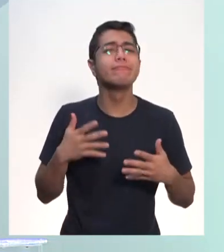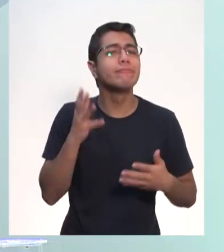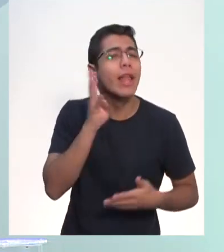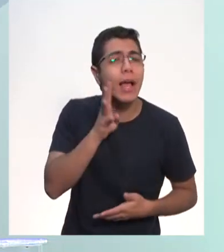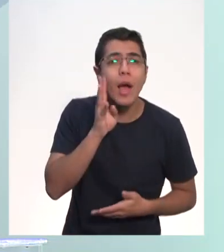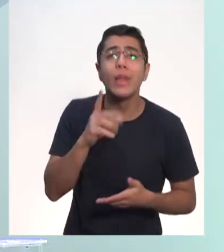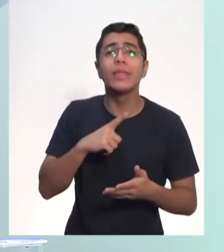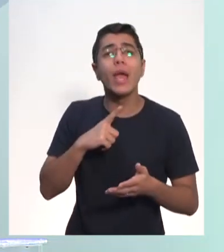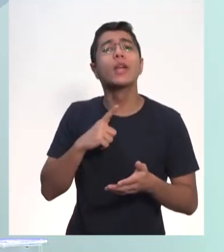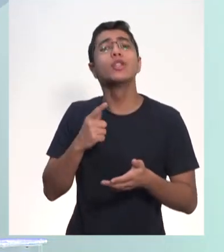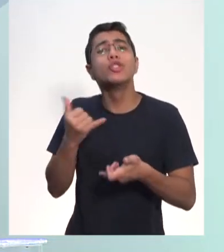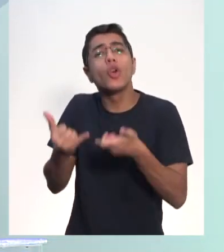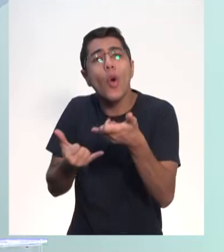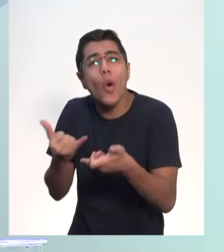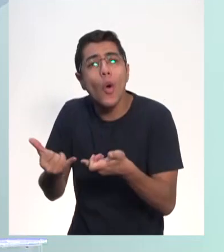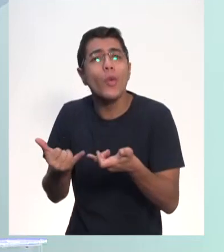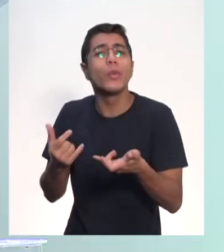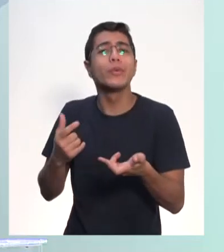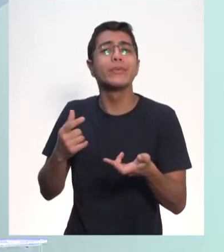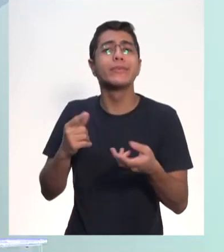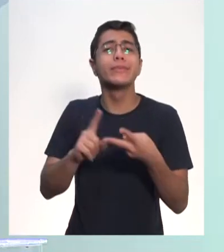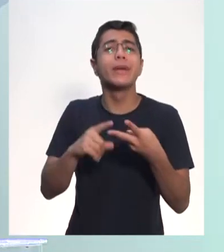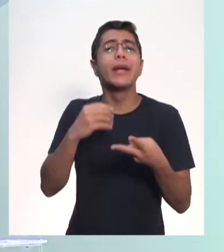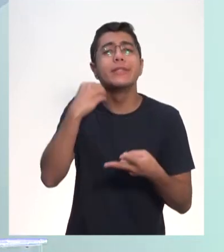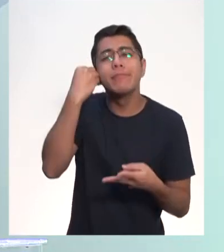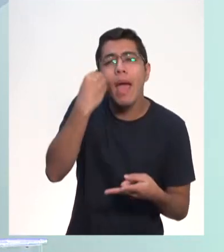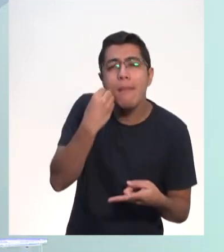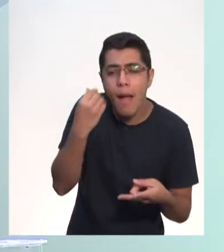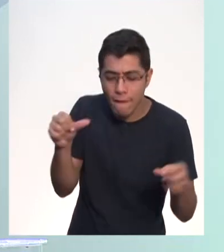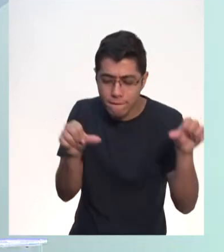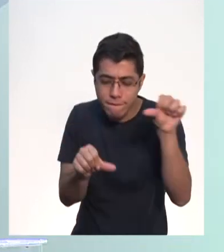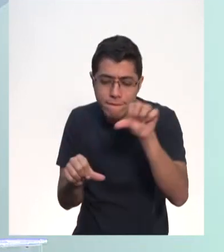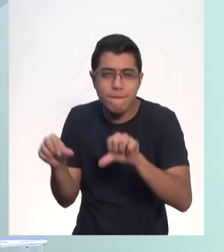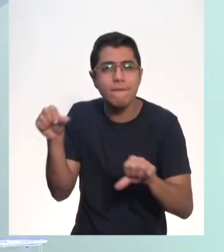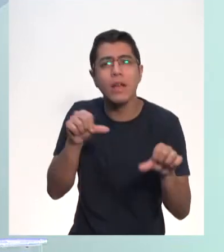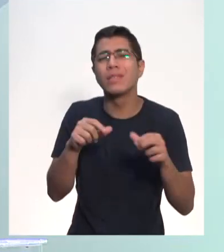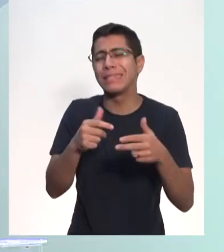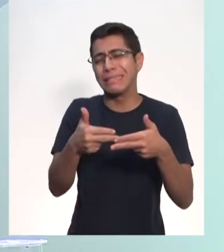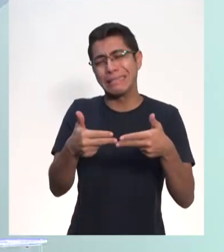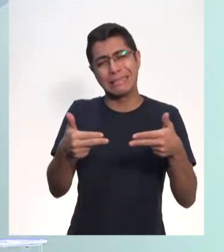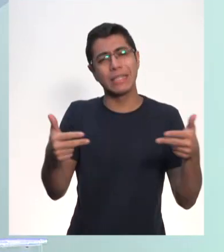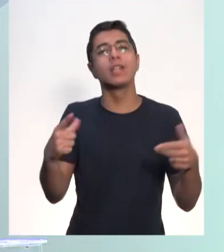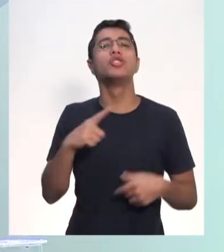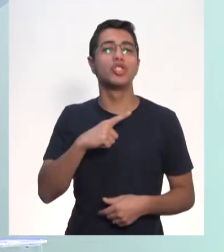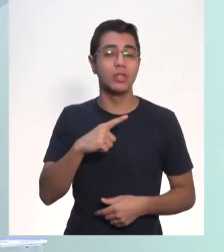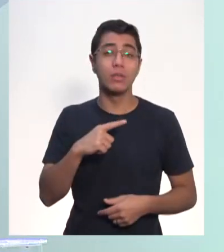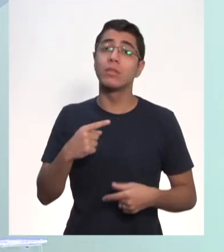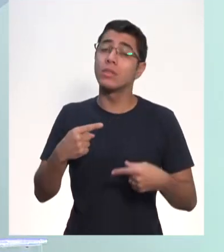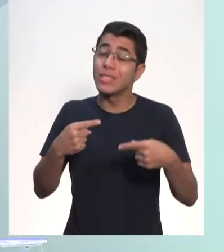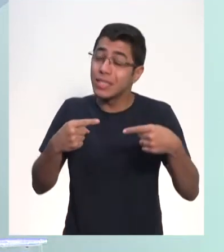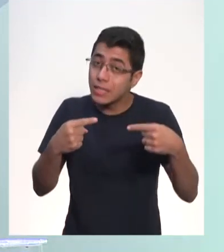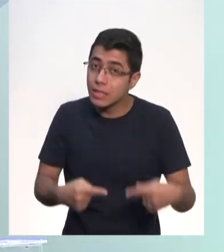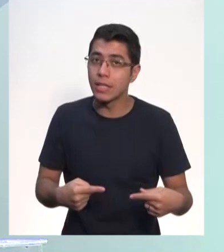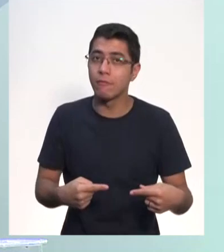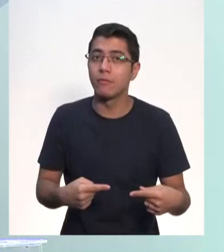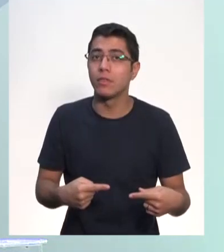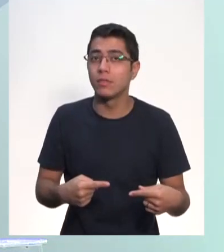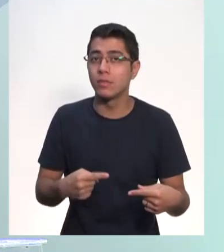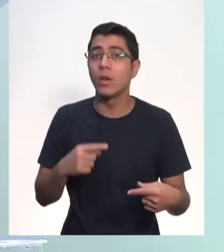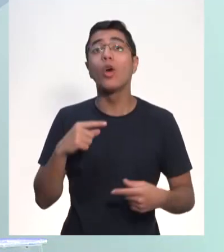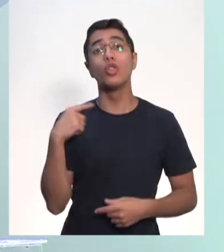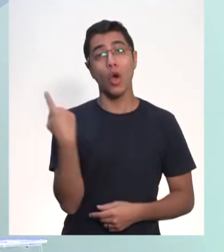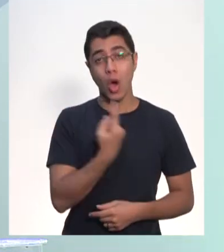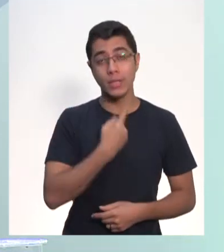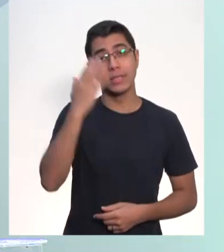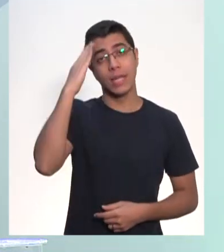experimentos. Então, é um grande desafio, e a gente está sentindo esse desafio aqui também, ao preparar as aulas do Centro de Mídia, em adaptar